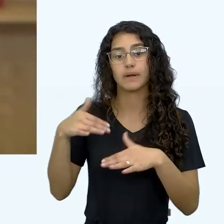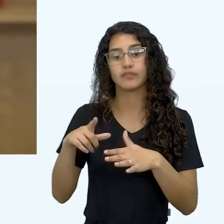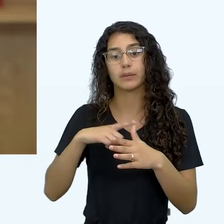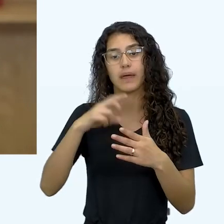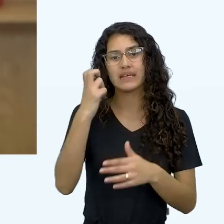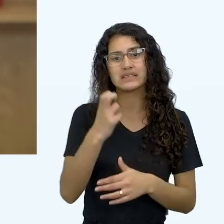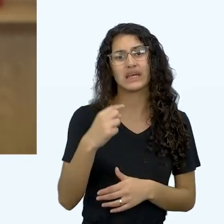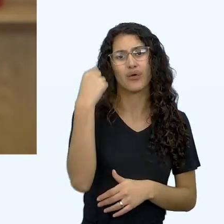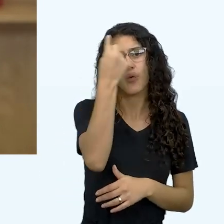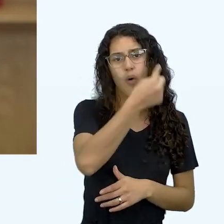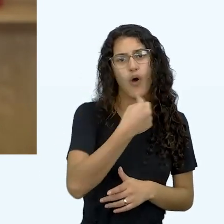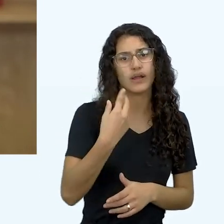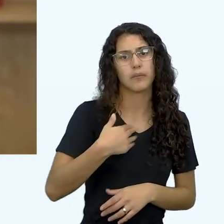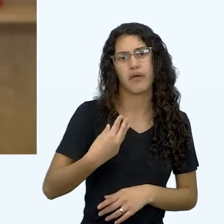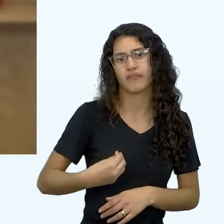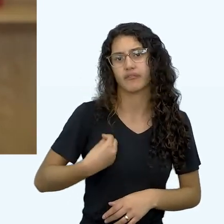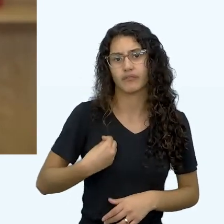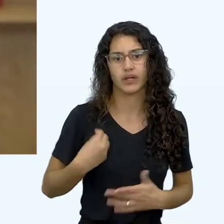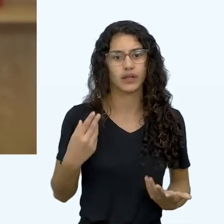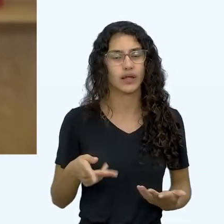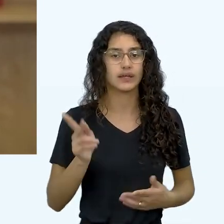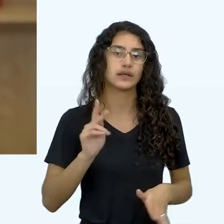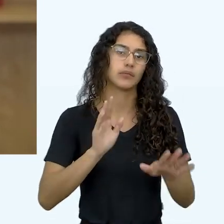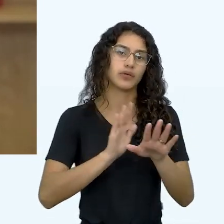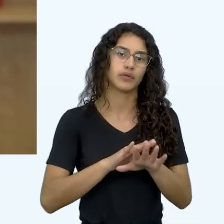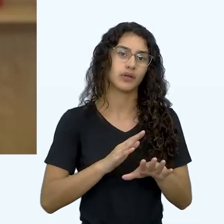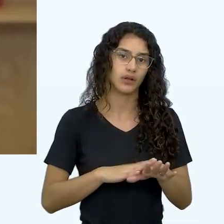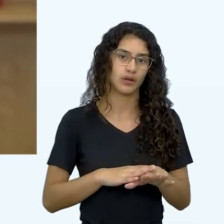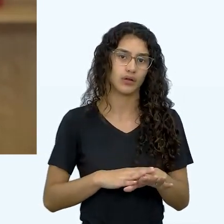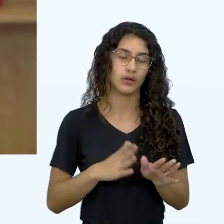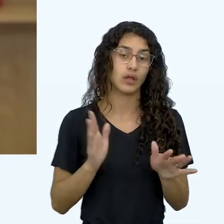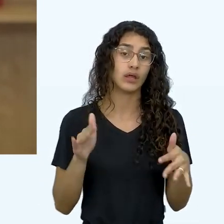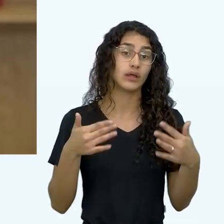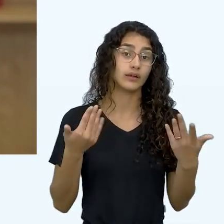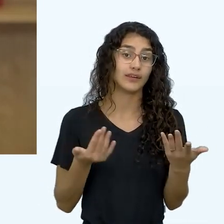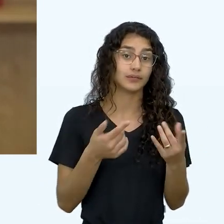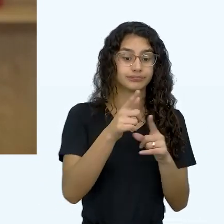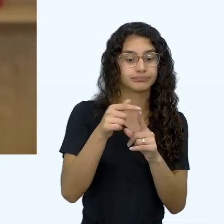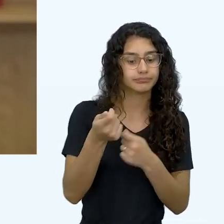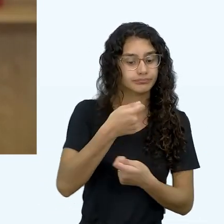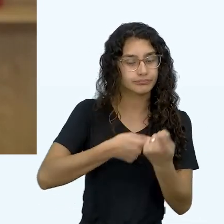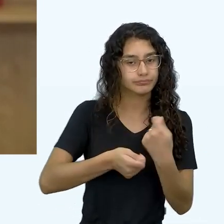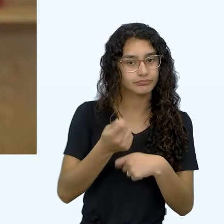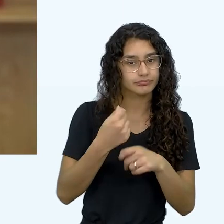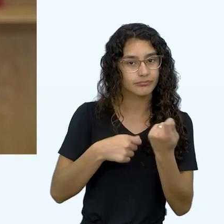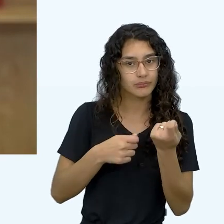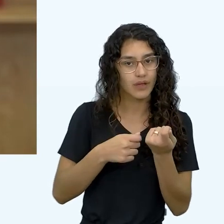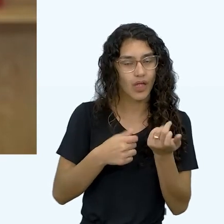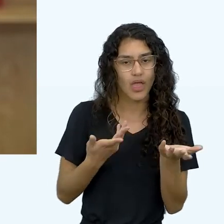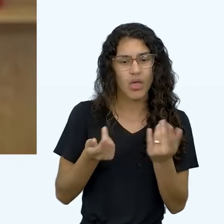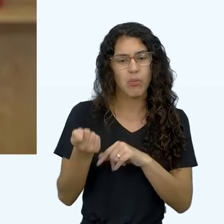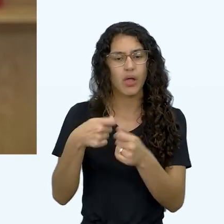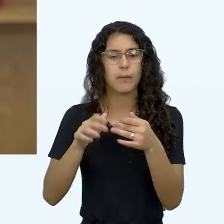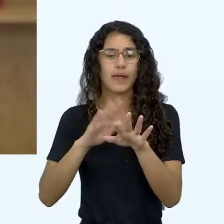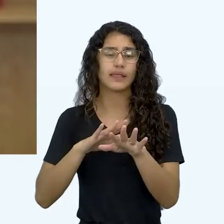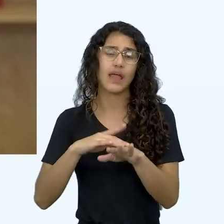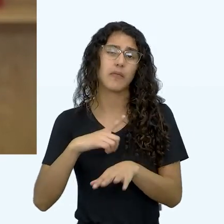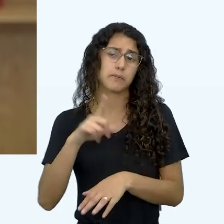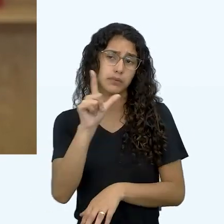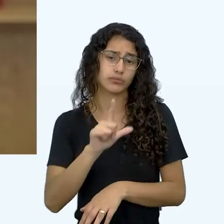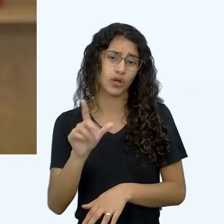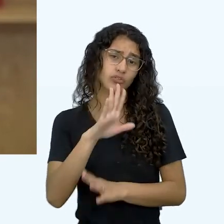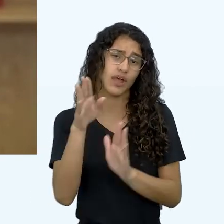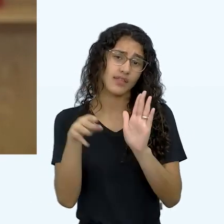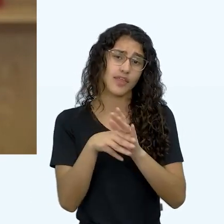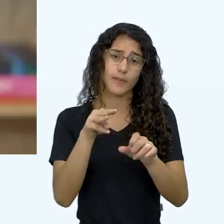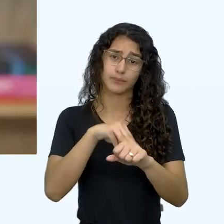perdido 5 horas da minha vida, toda vez que eu fizer isso. Então, esse tipo de economia é uma economia que faz sentido até